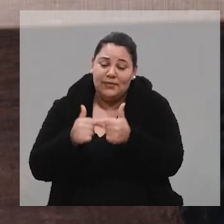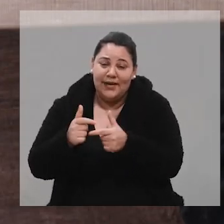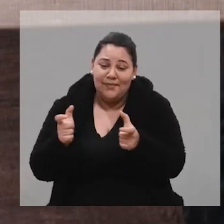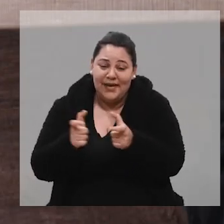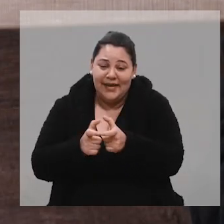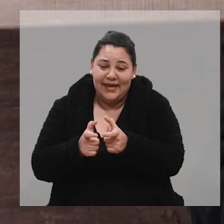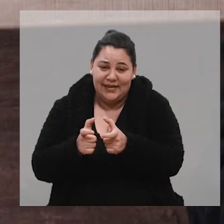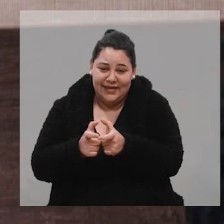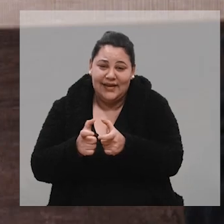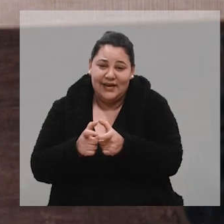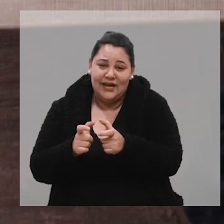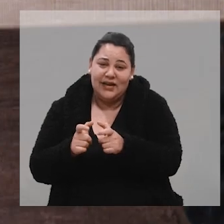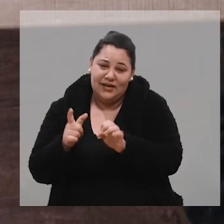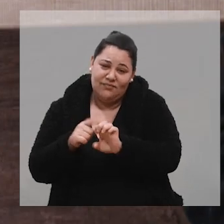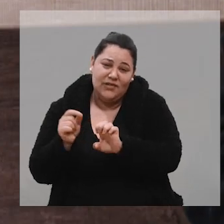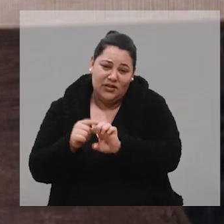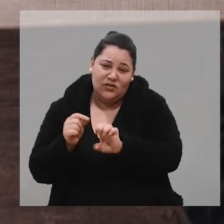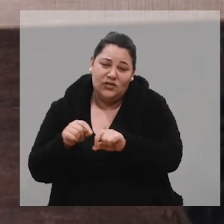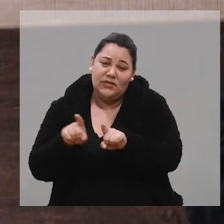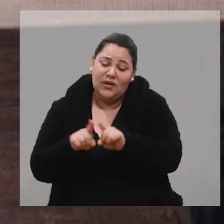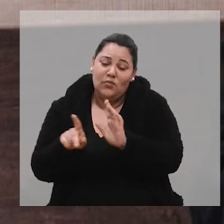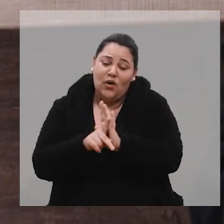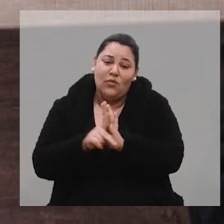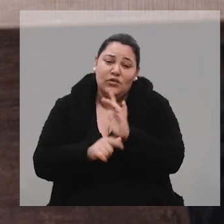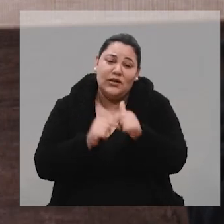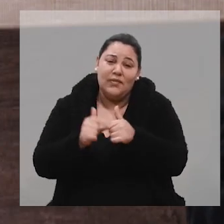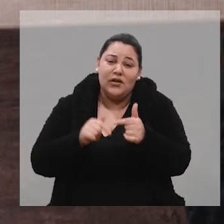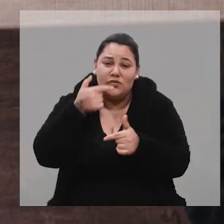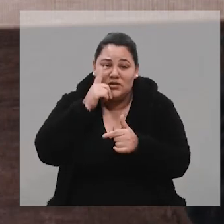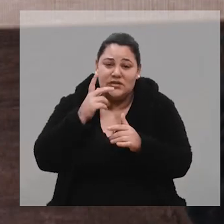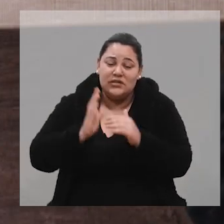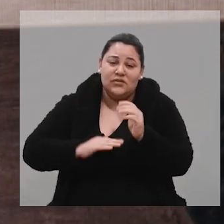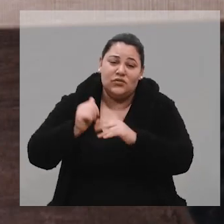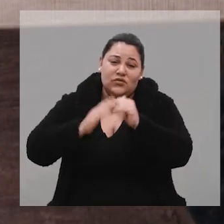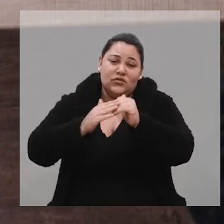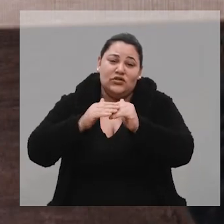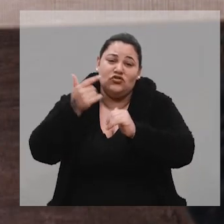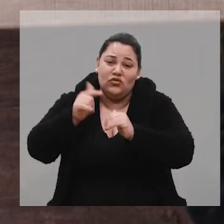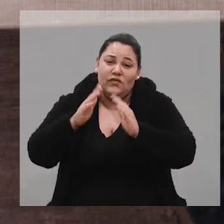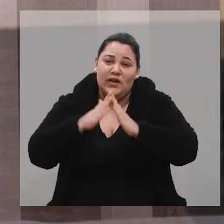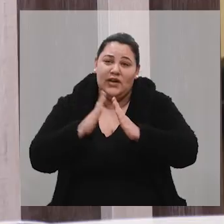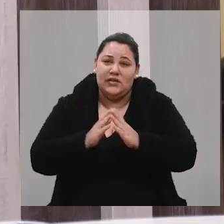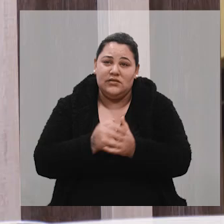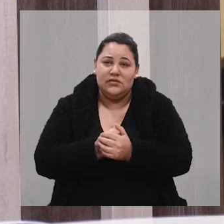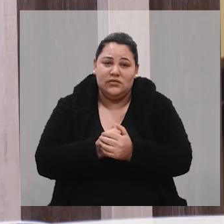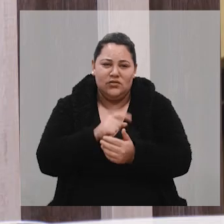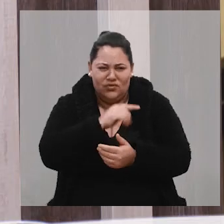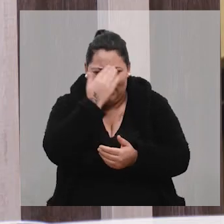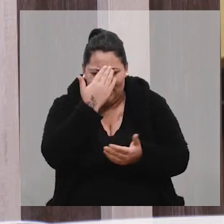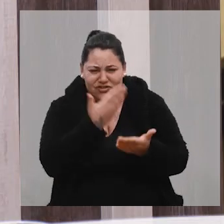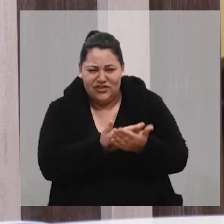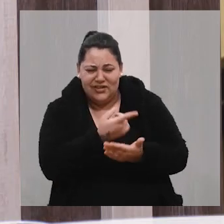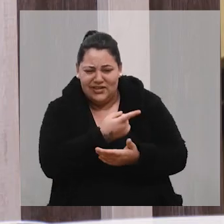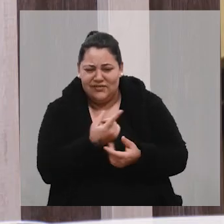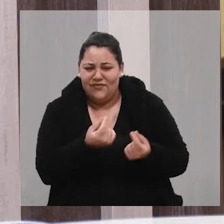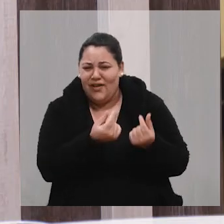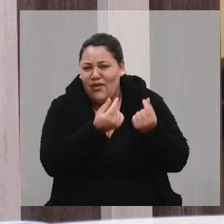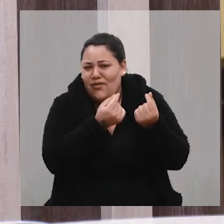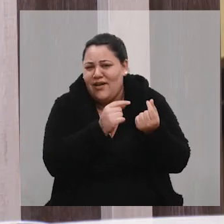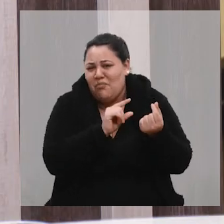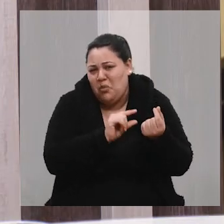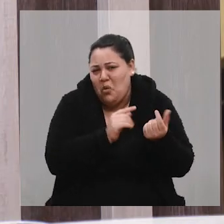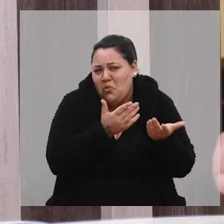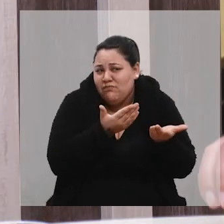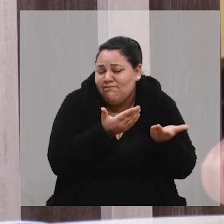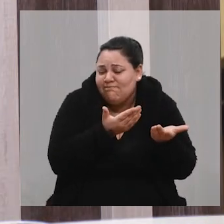pequenas empresas e também os próprios trabalhadores de poder conseguir reconstruir as suas casas. O senhor acredita que esses valores são muito tímidos? Porque, por